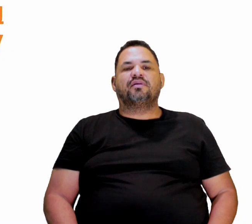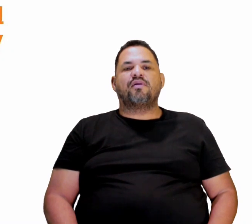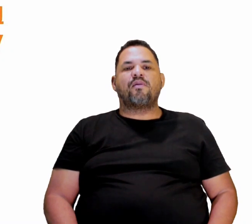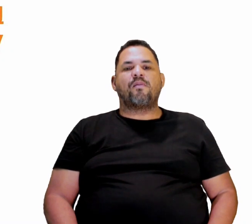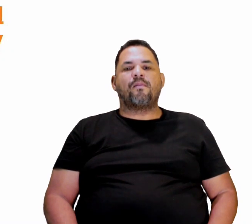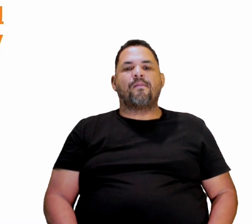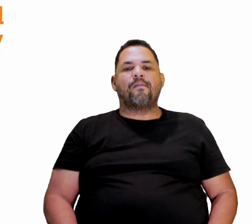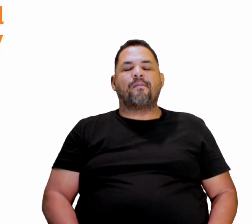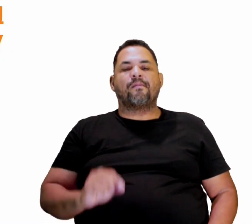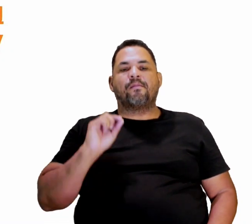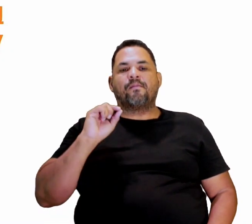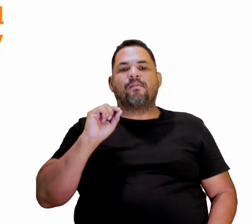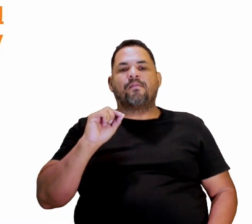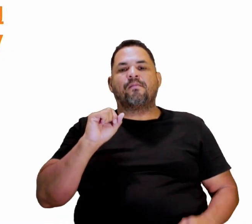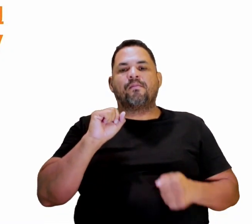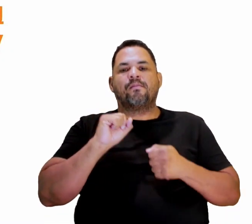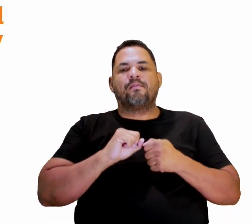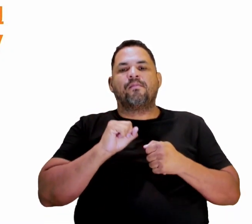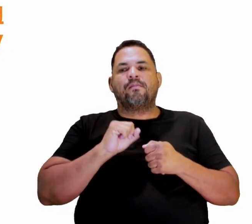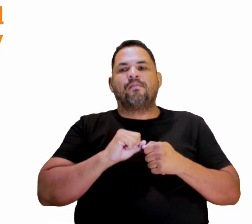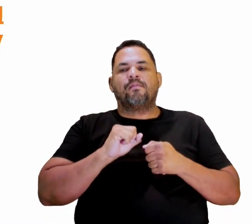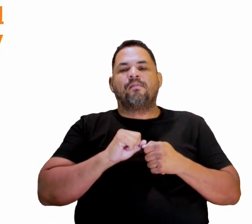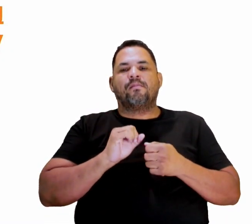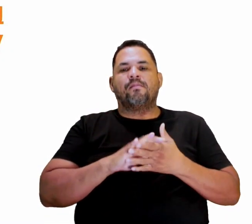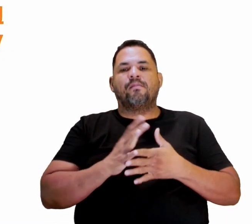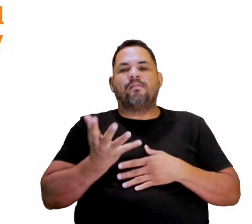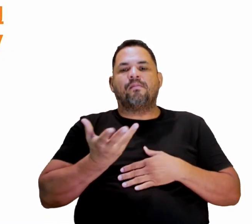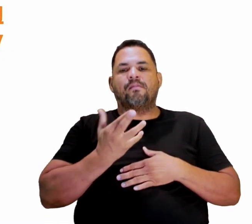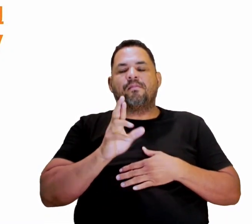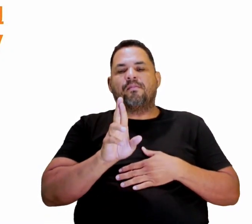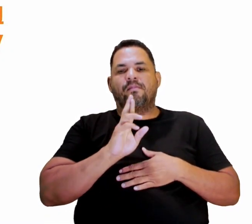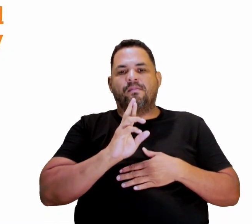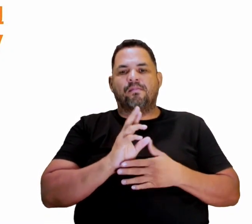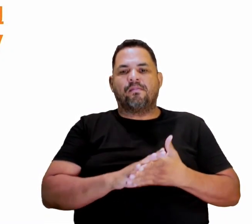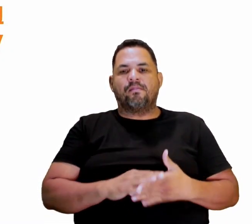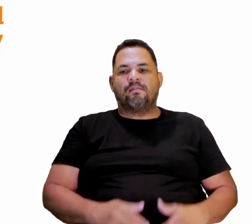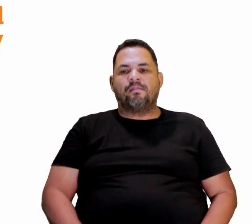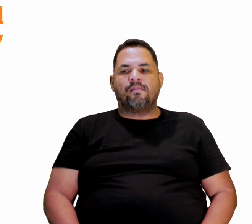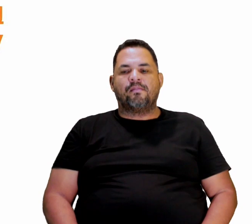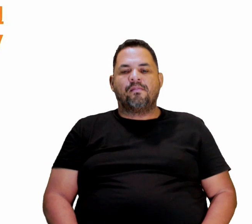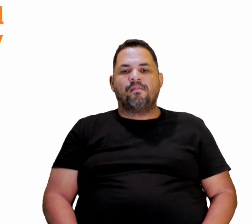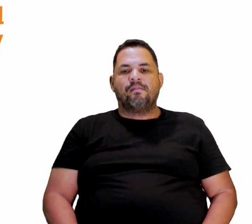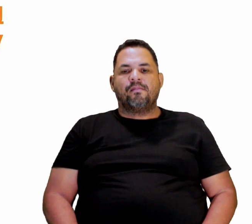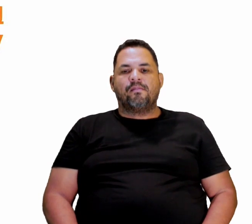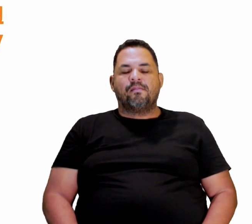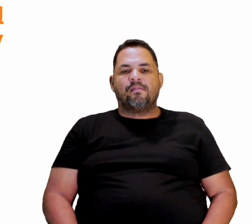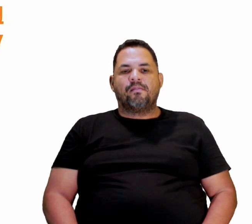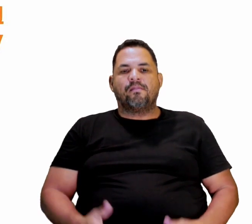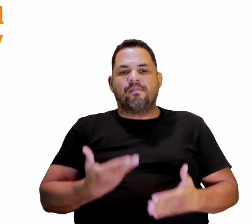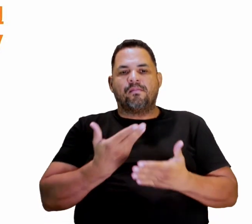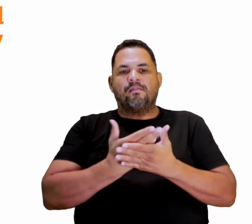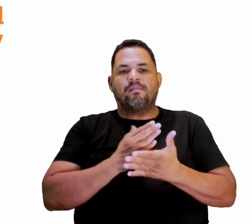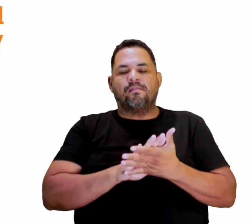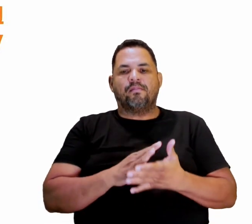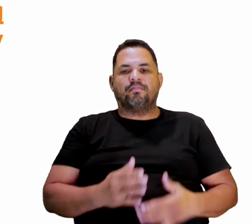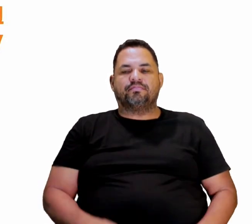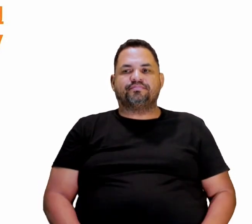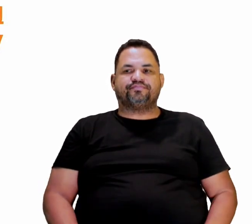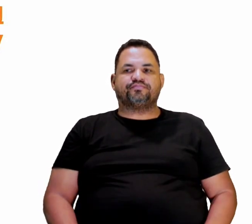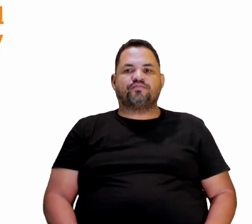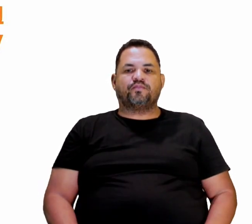O que você vai fazer agora é você porque a resposta é eu então se é eu aqui tenho a tradução seria você